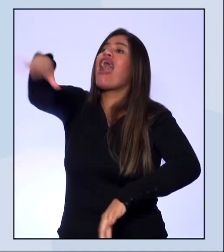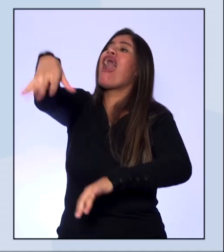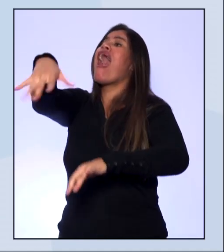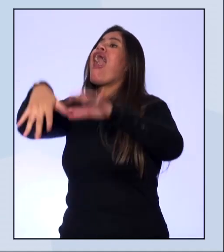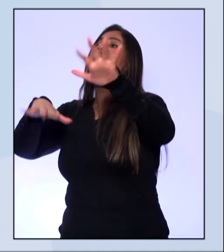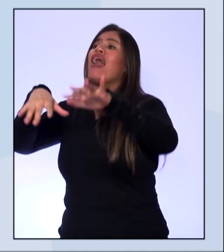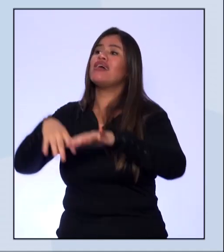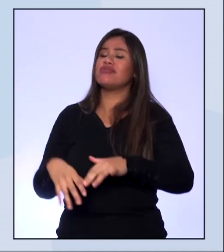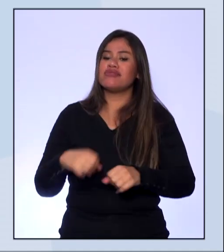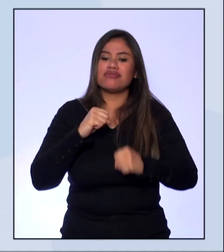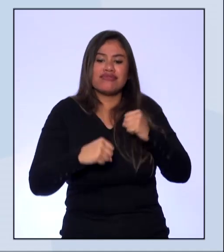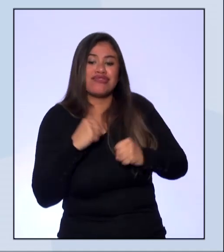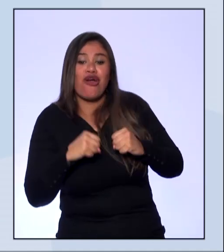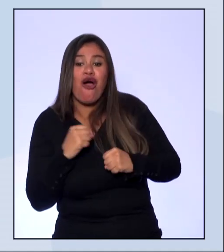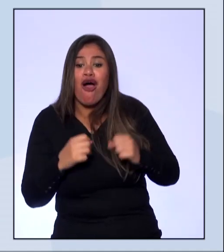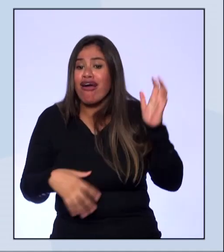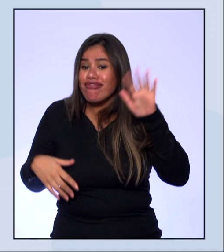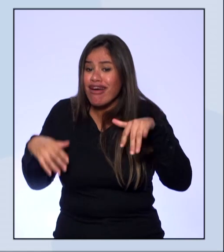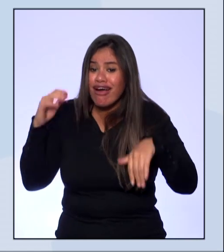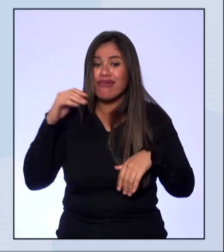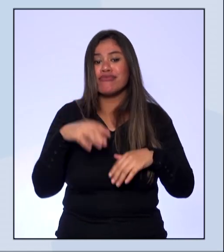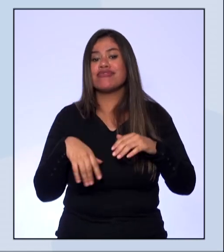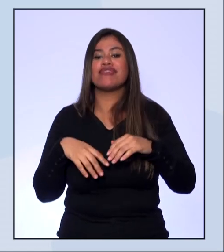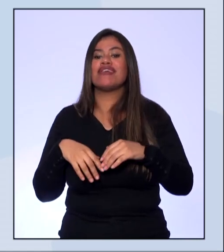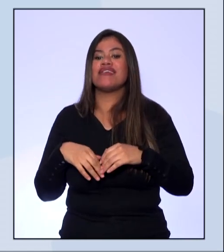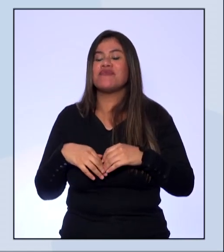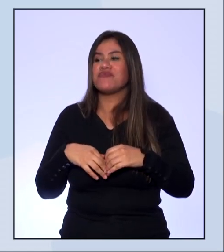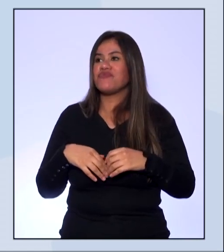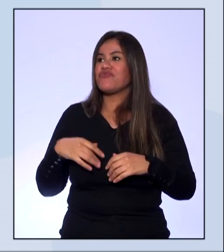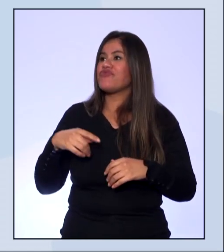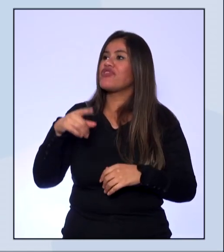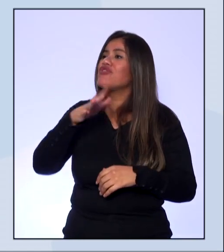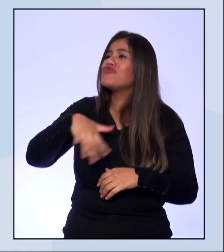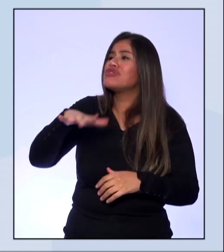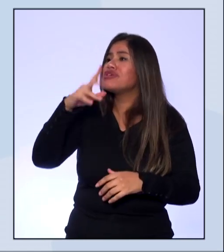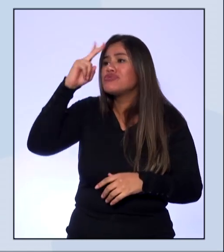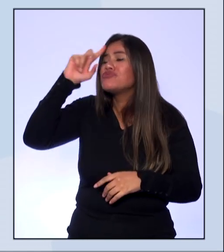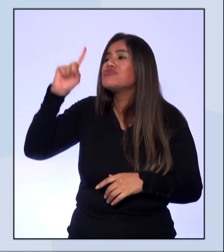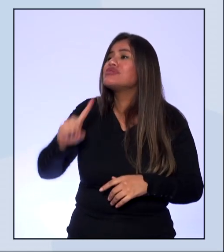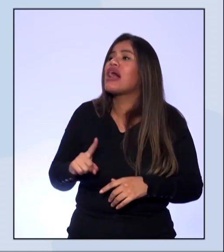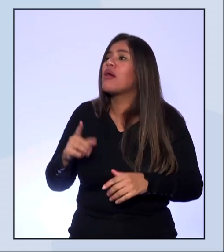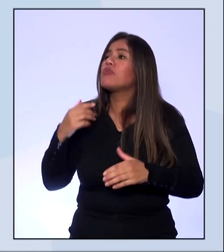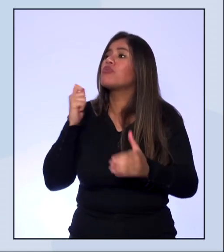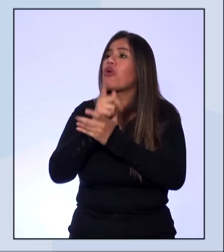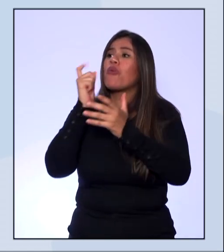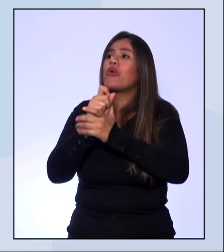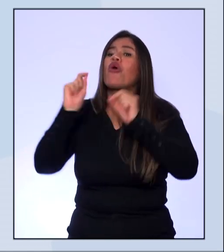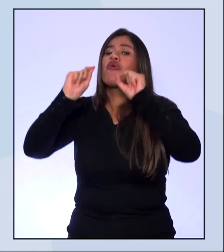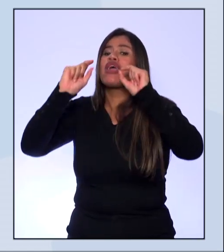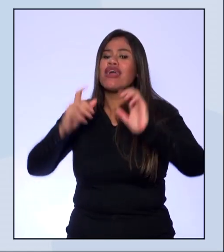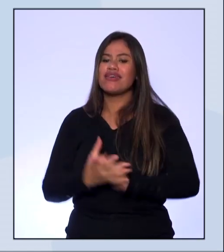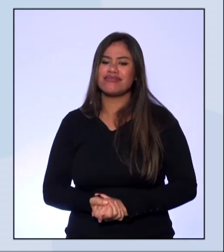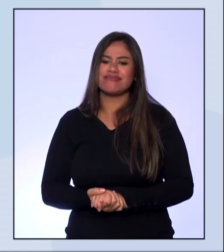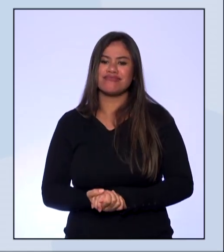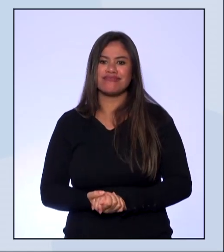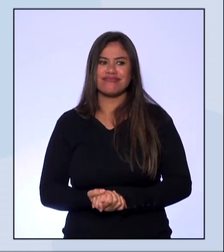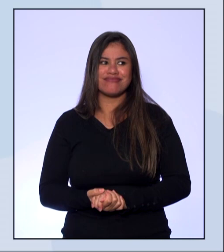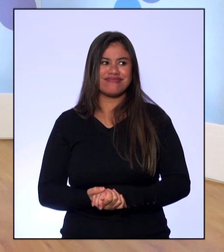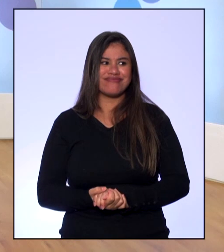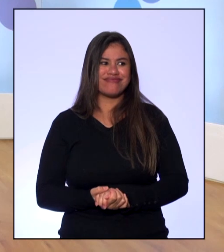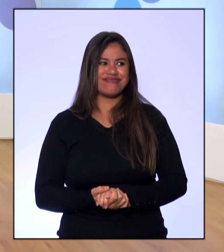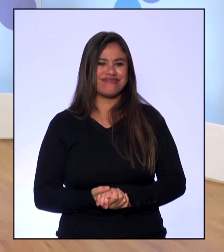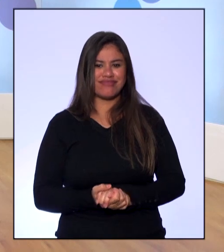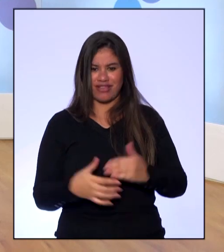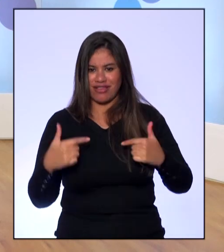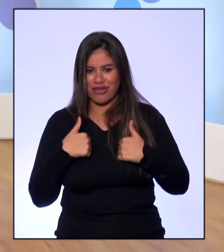Koji. Corre ou vai se atrasar, hein? Você nem sabe o que comprar. Tormento. Ai, Fui bem?